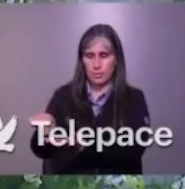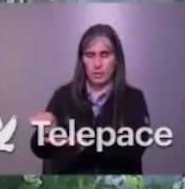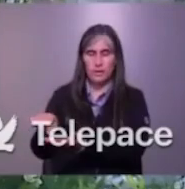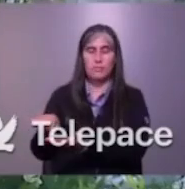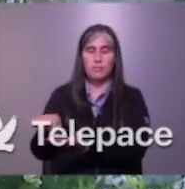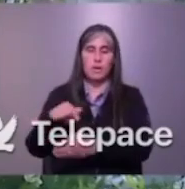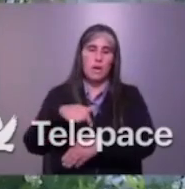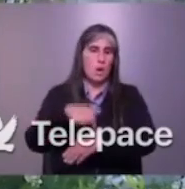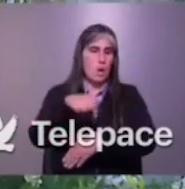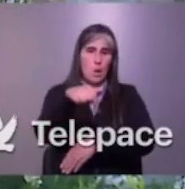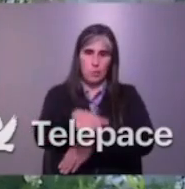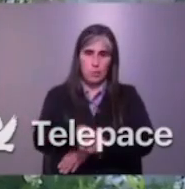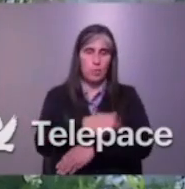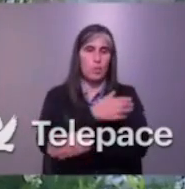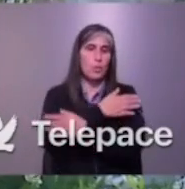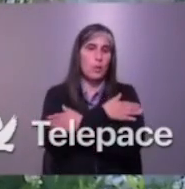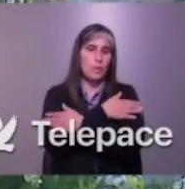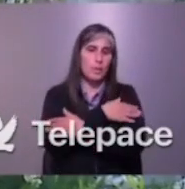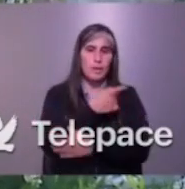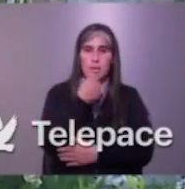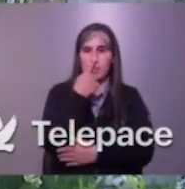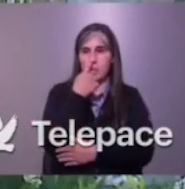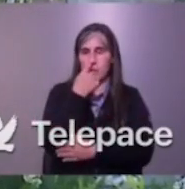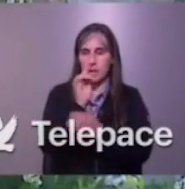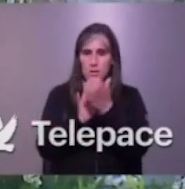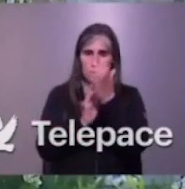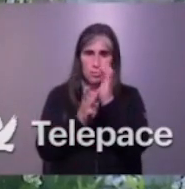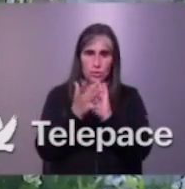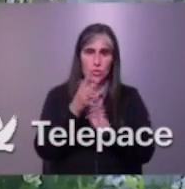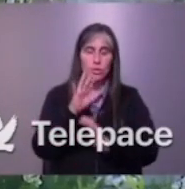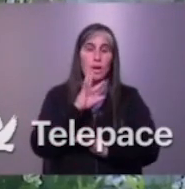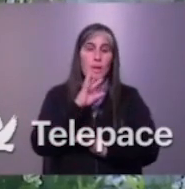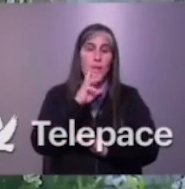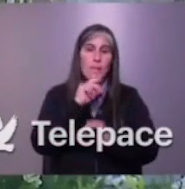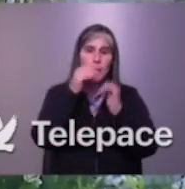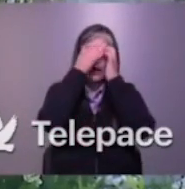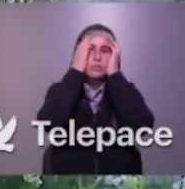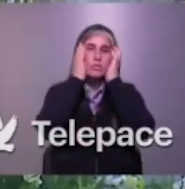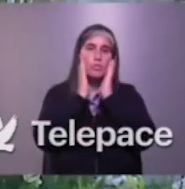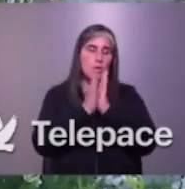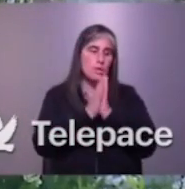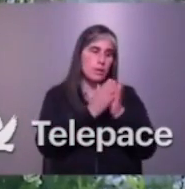Następnie rzekł do ucznia: "Oto matka twoja."